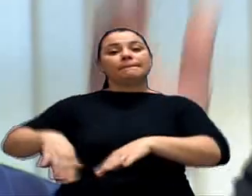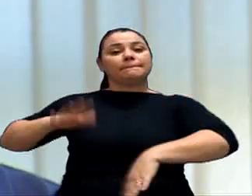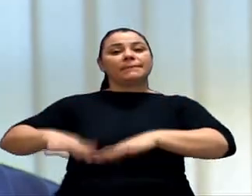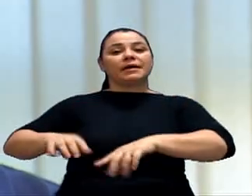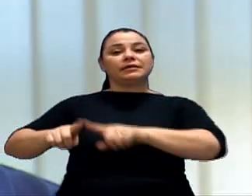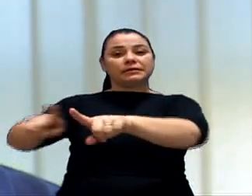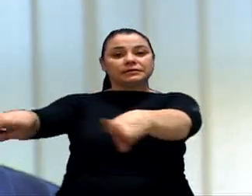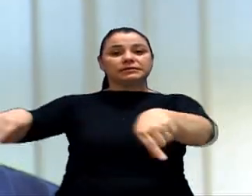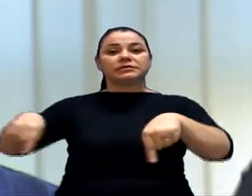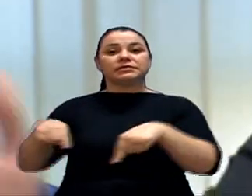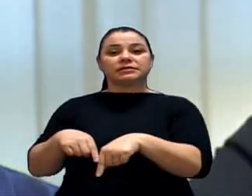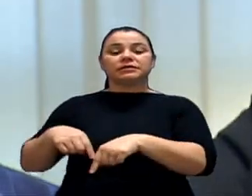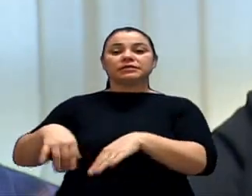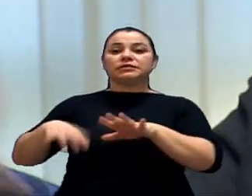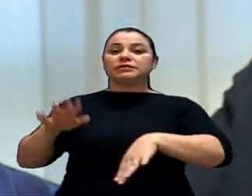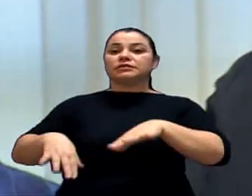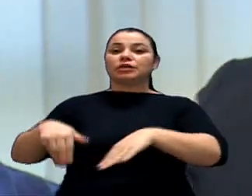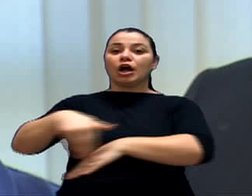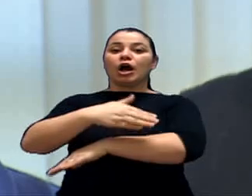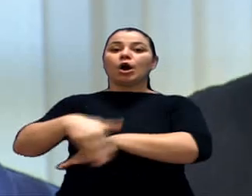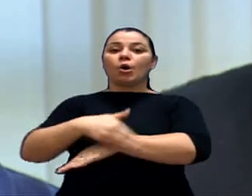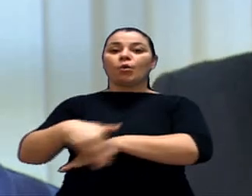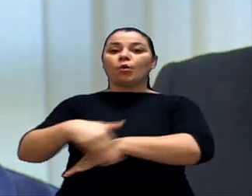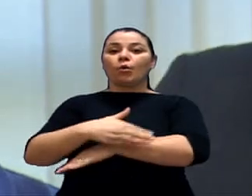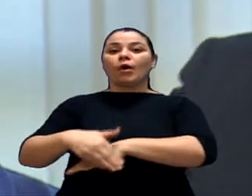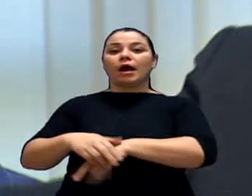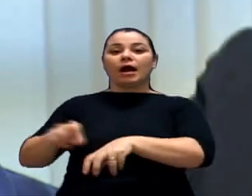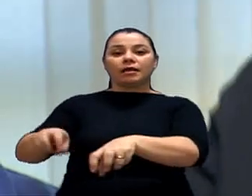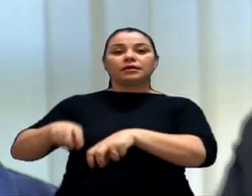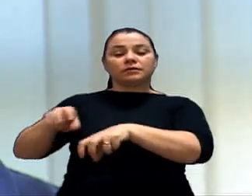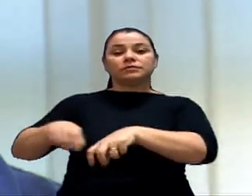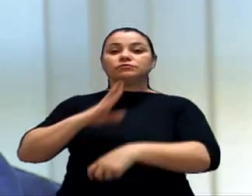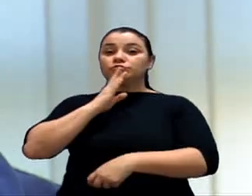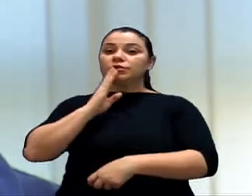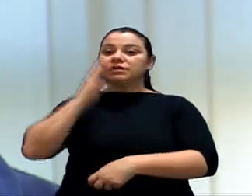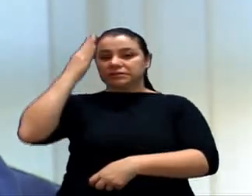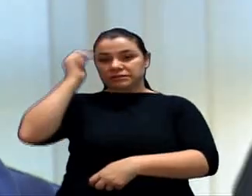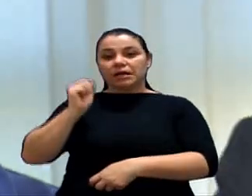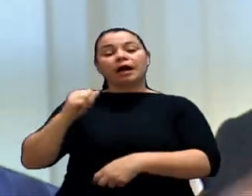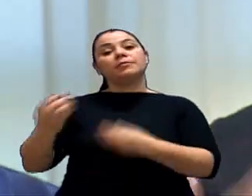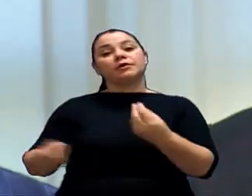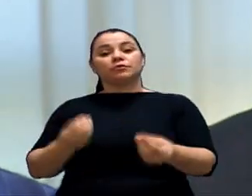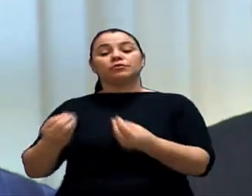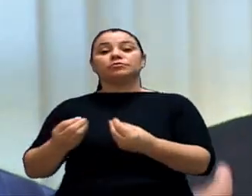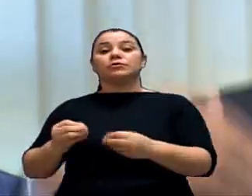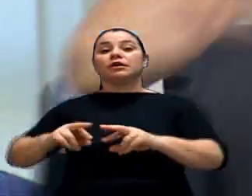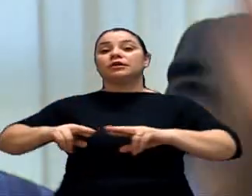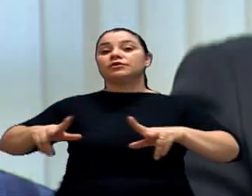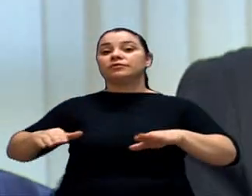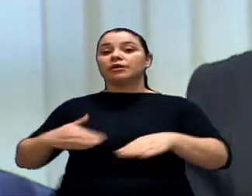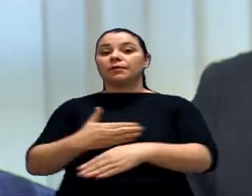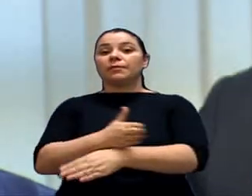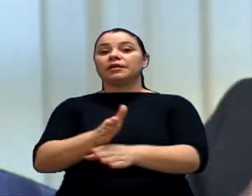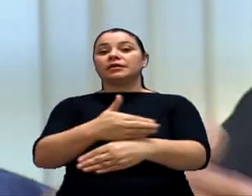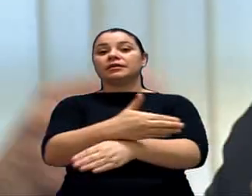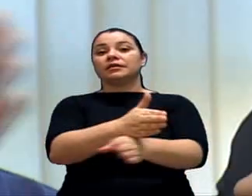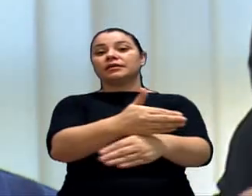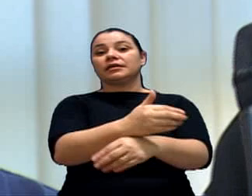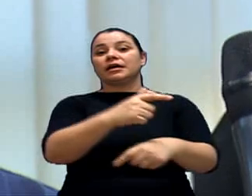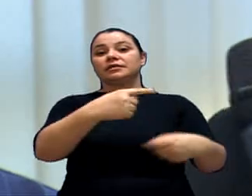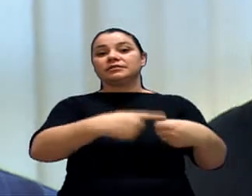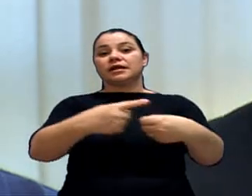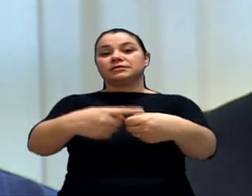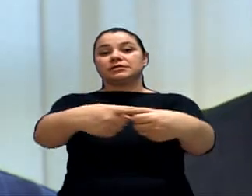160 quilômetros de vias não pavimentadas, que são estradas rurais, né, Dini? Você conhece, são vicinais, que fazem divisas com Mairink, faz divisa